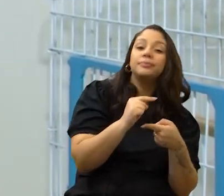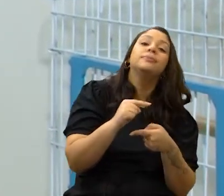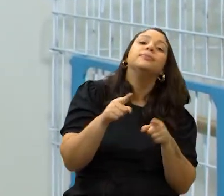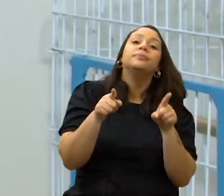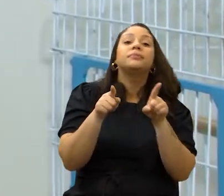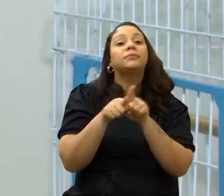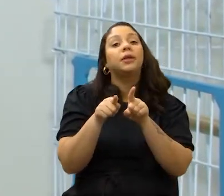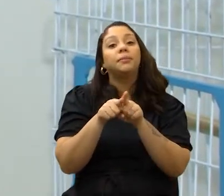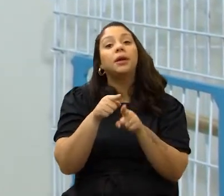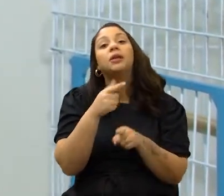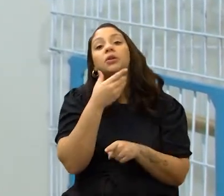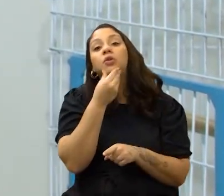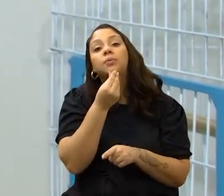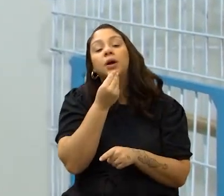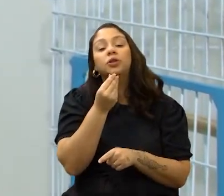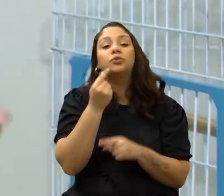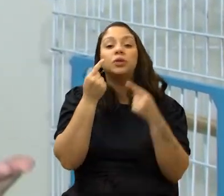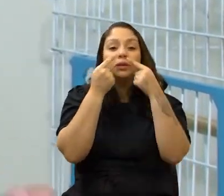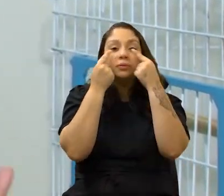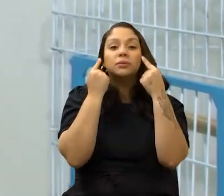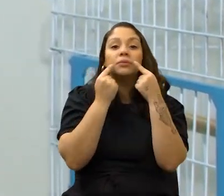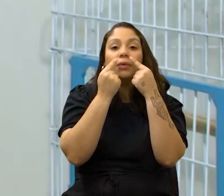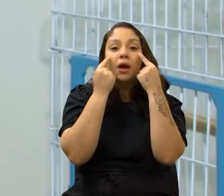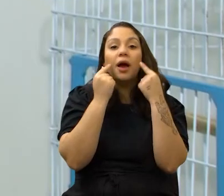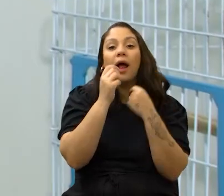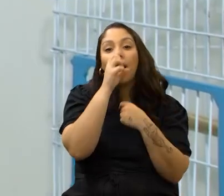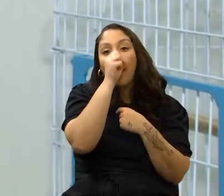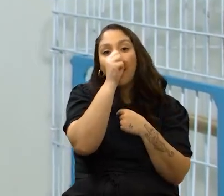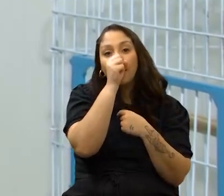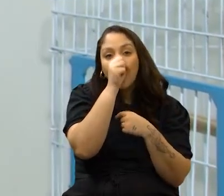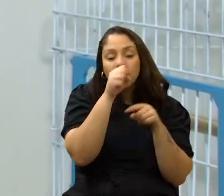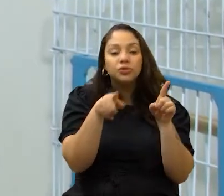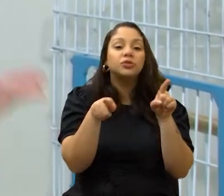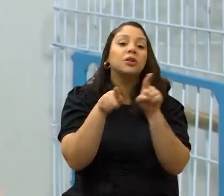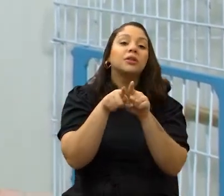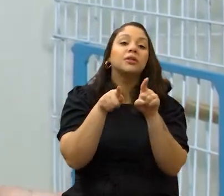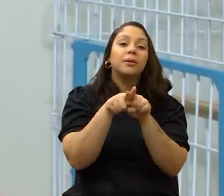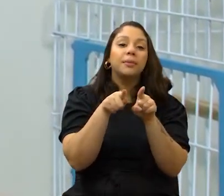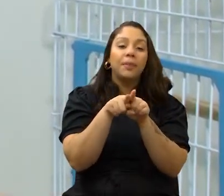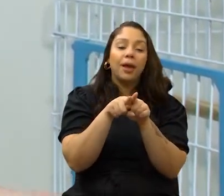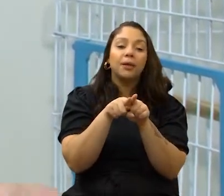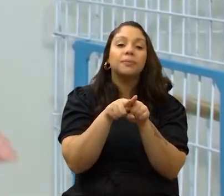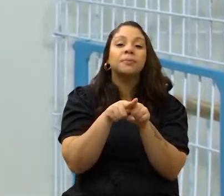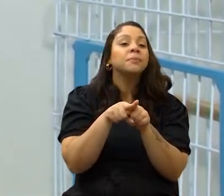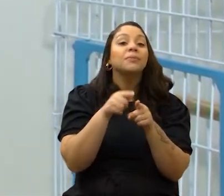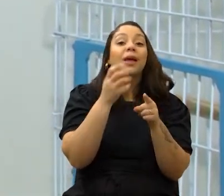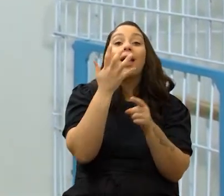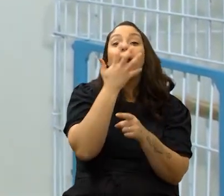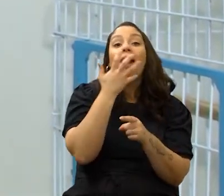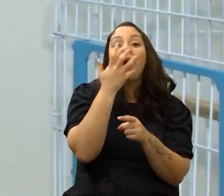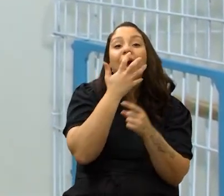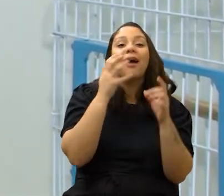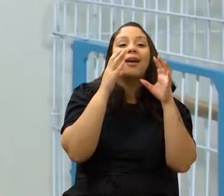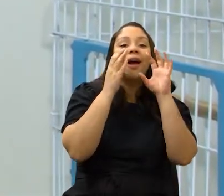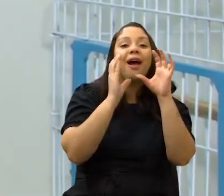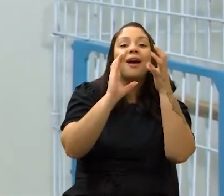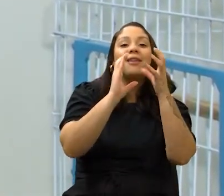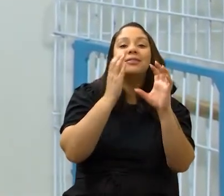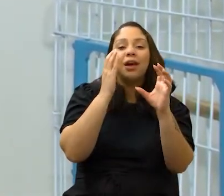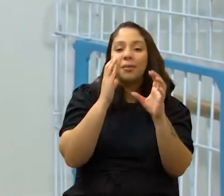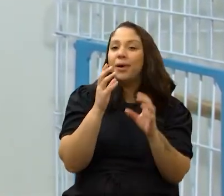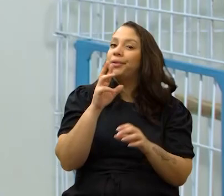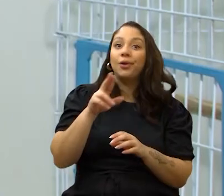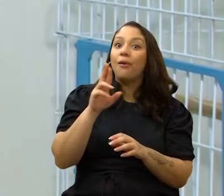A bochecha laranjinha, o fato de cantar mais. Então, isso são algumas características, mas a gente não pode afirmar